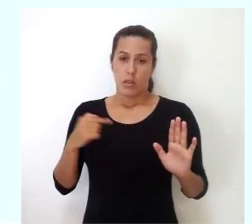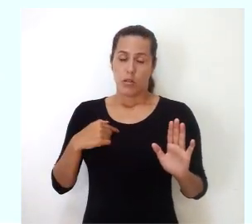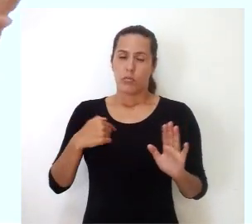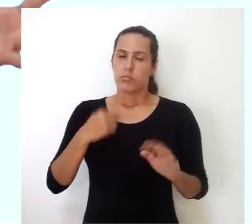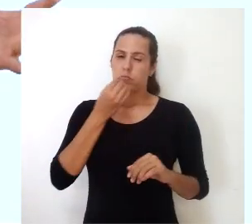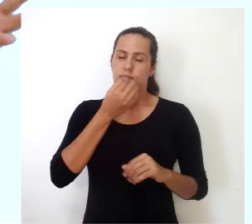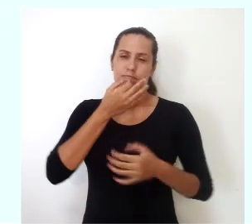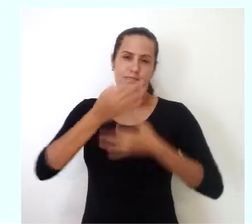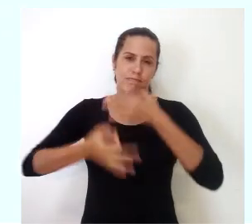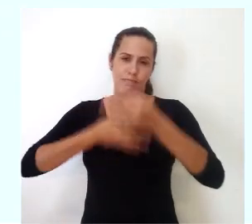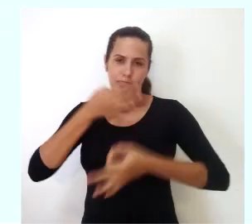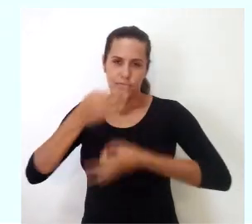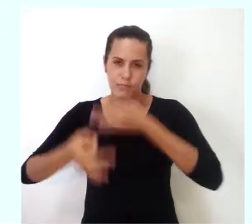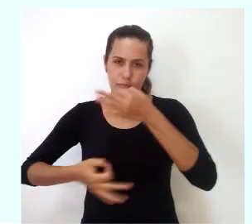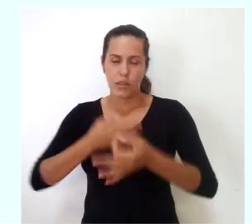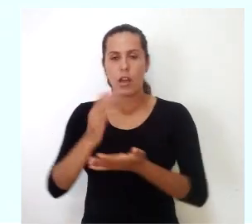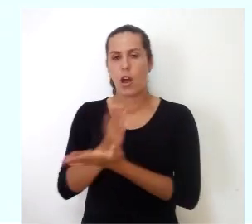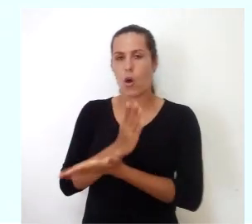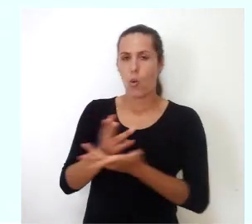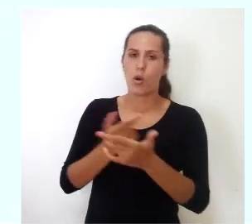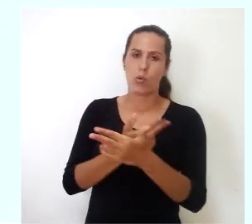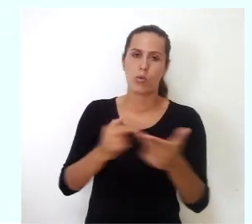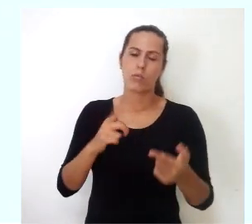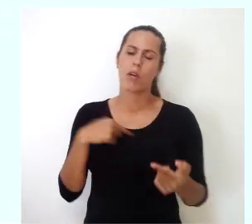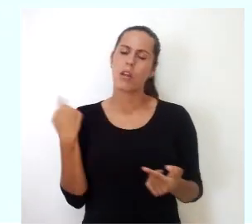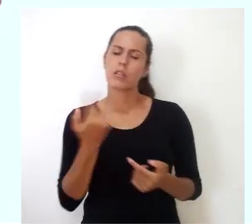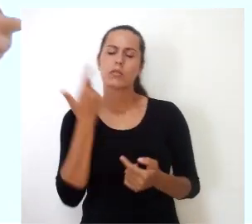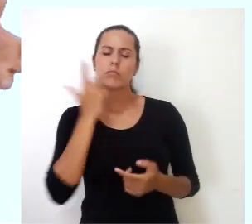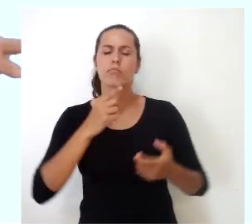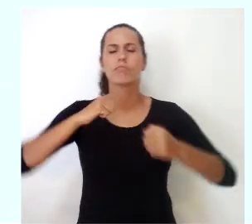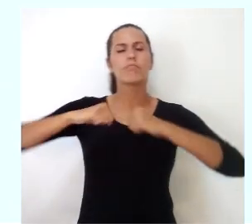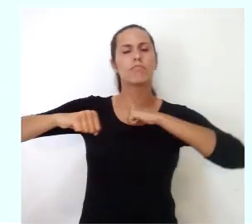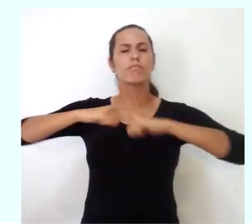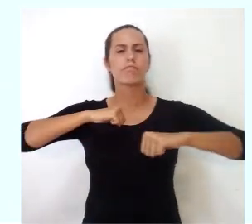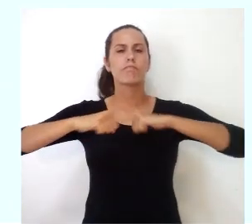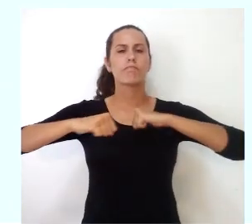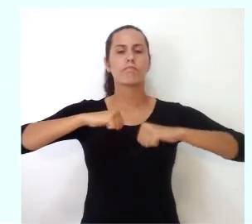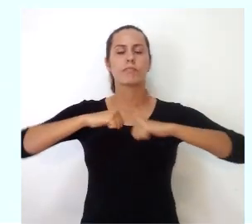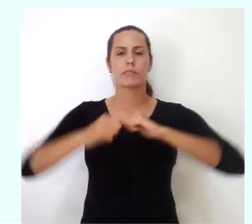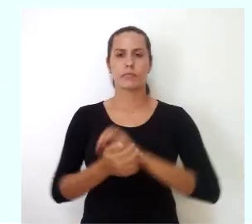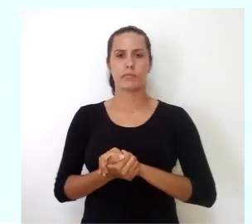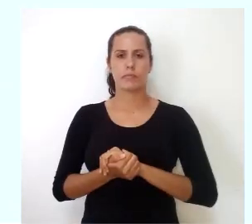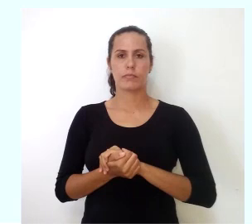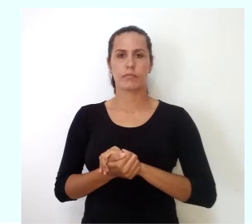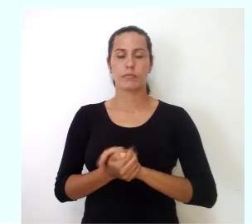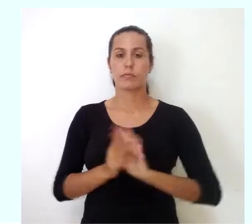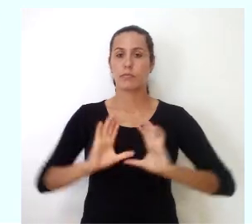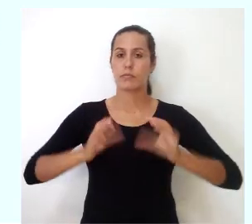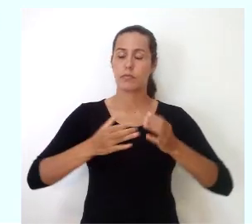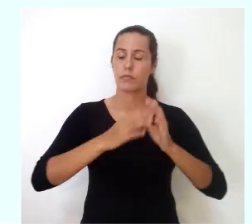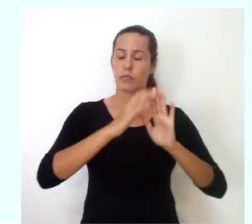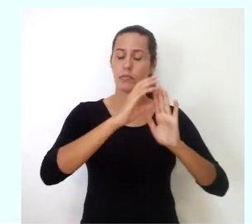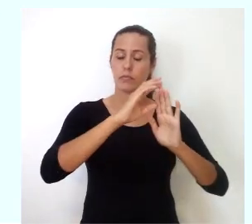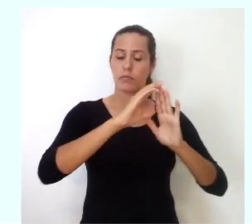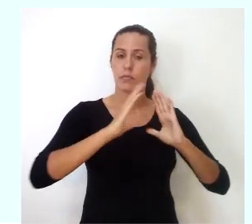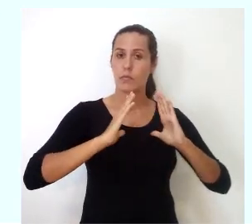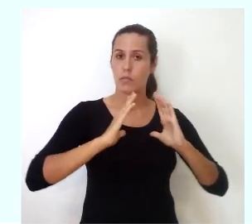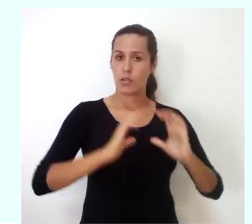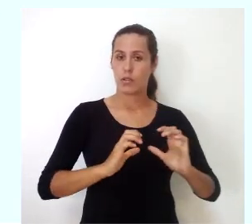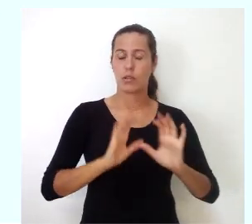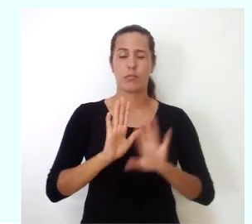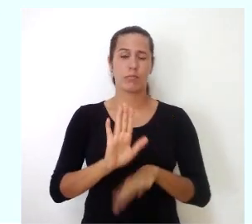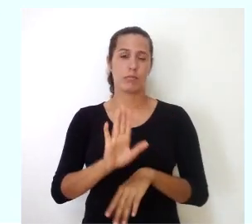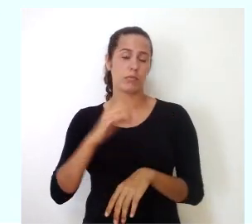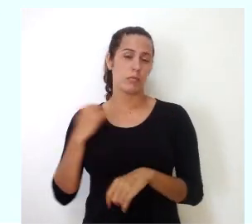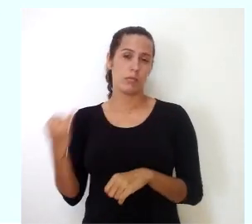certo? Algumas tradições religiosas e o seu código de ética, certo? Então é importante